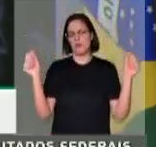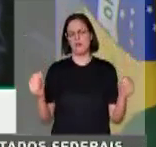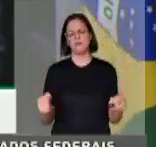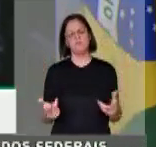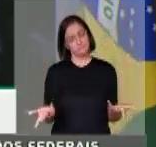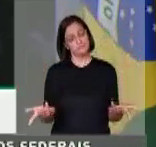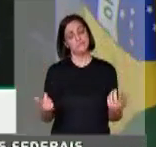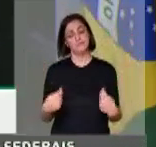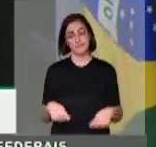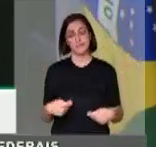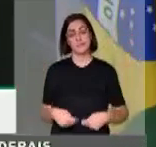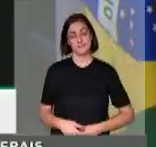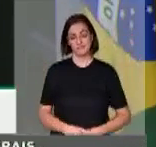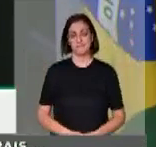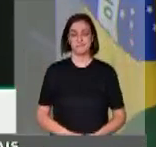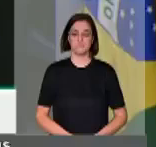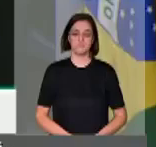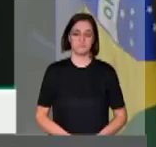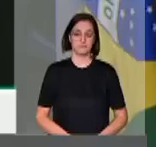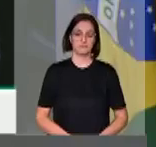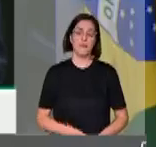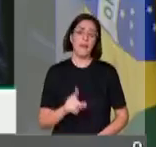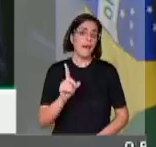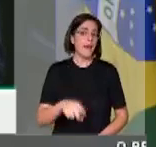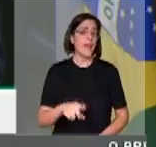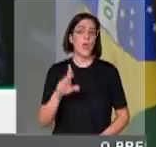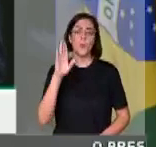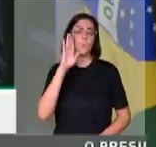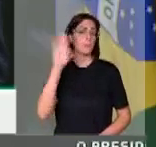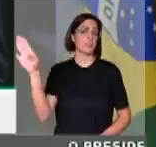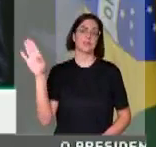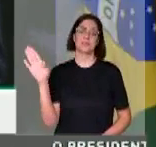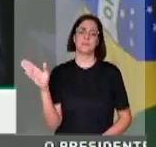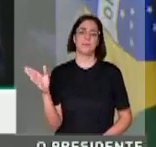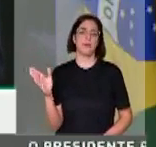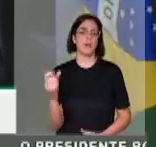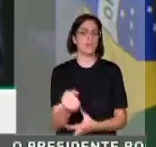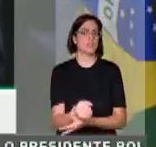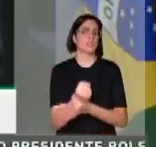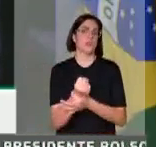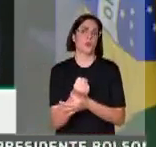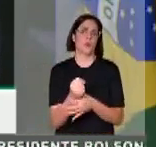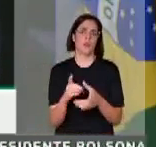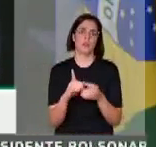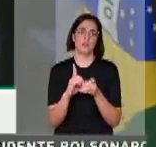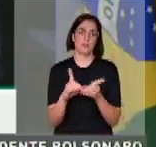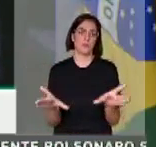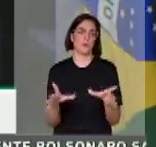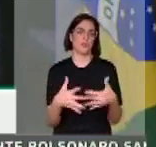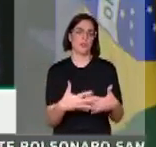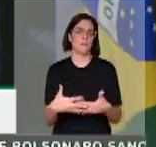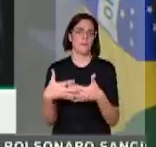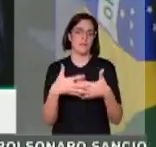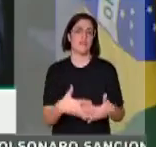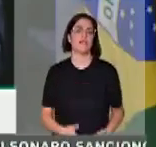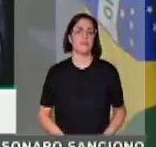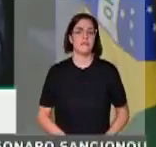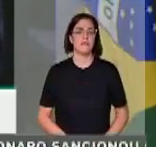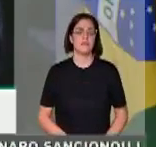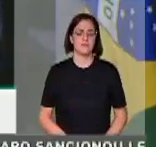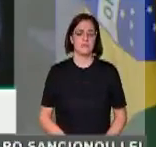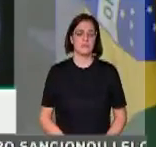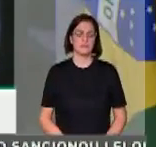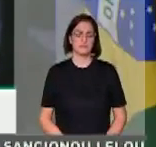realmente o símbolo maior da garantia da estabilidade democrática americana. Pode ter desgaste